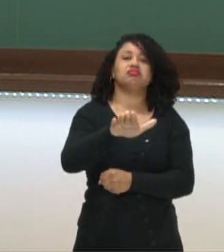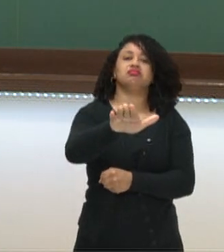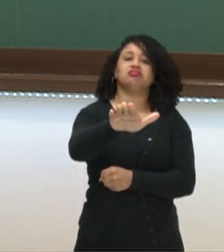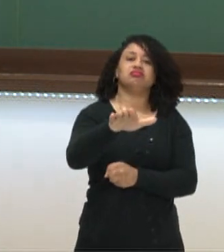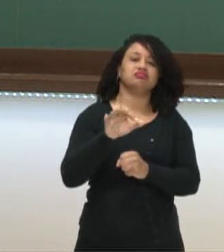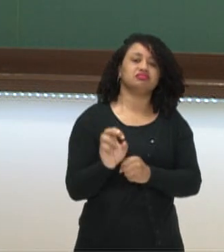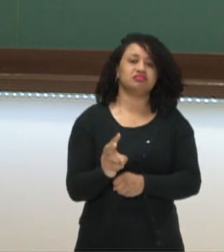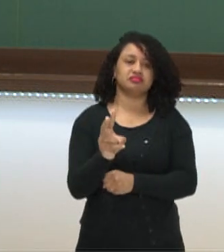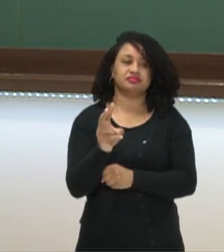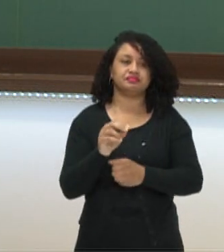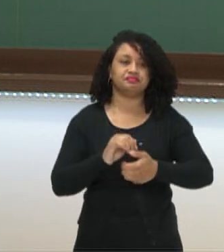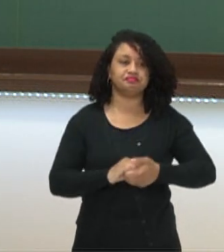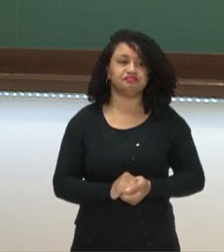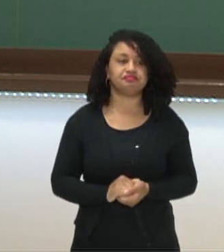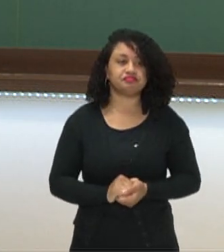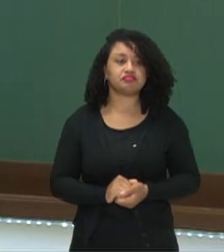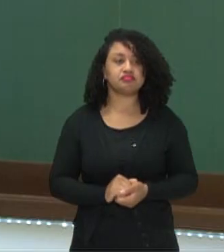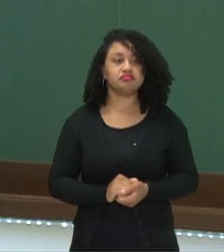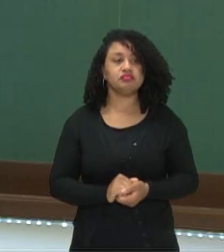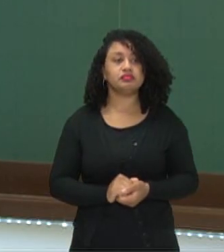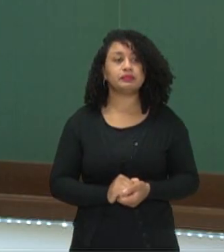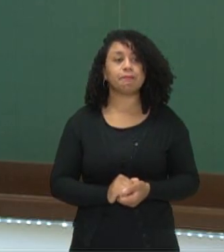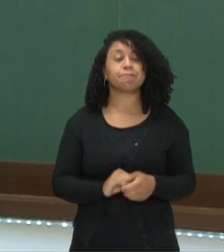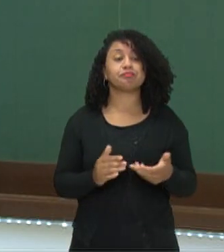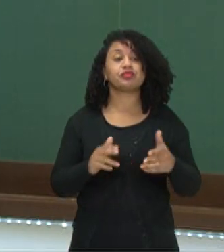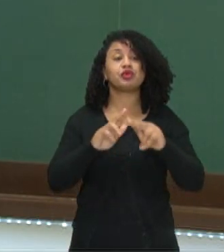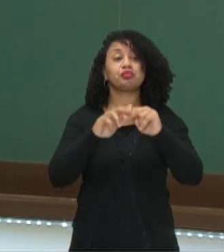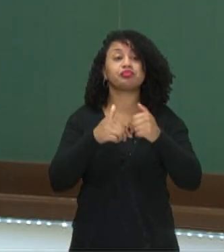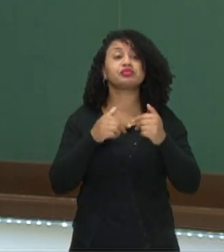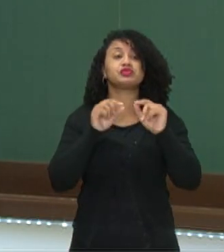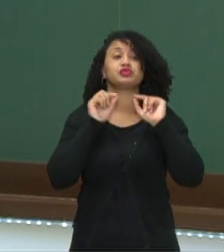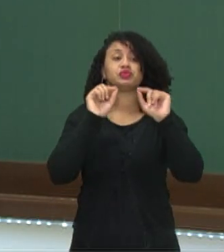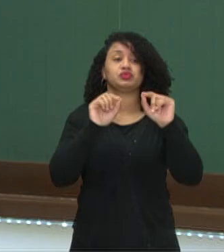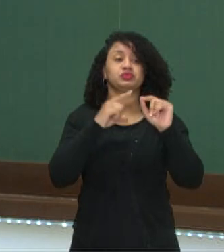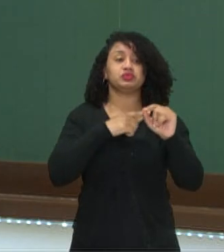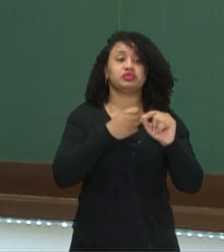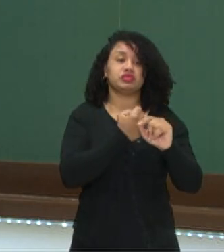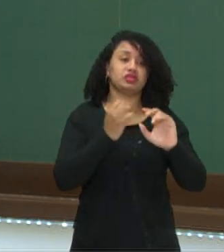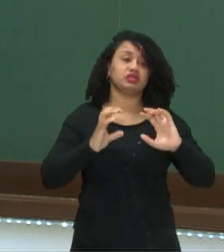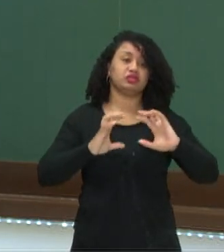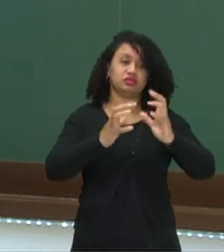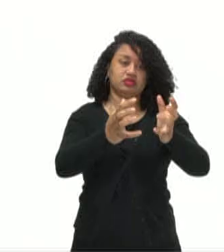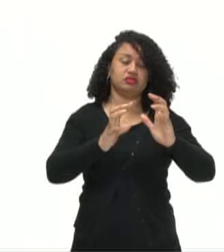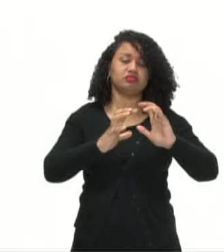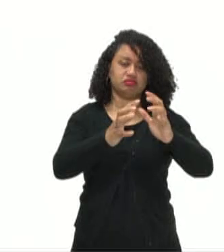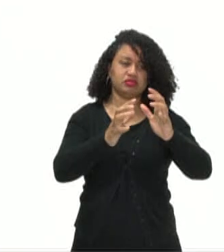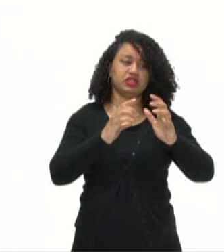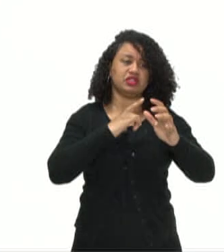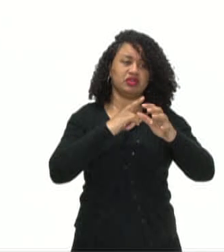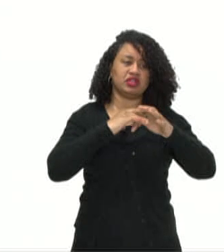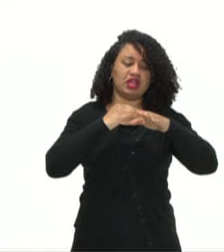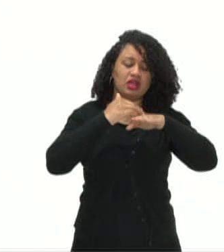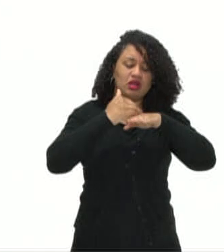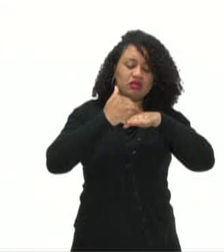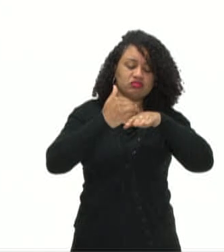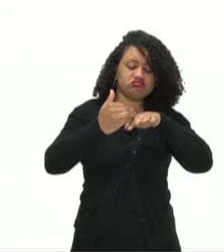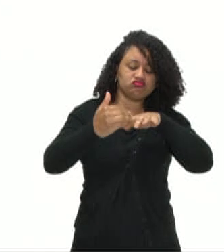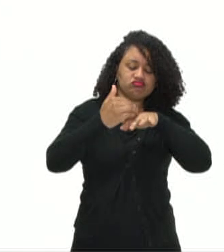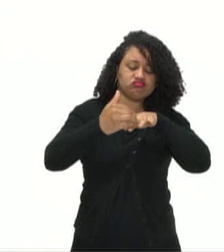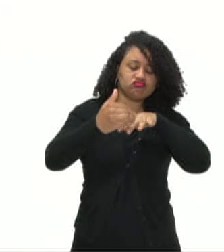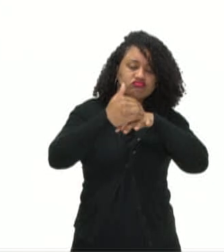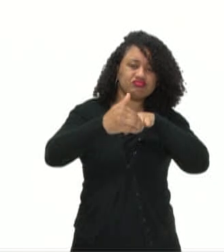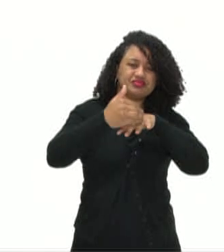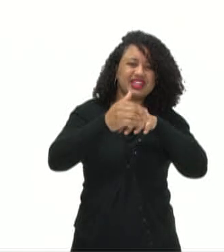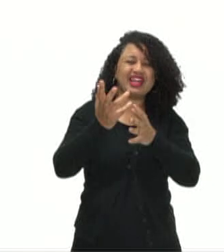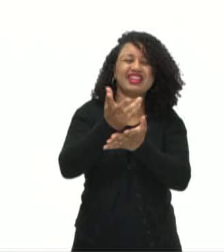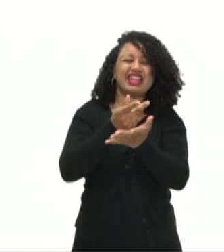certo? Pois bem, né? Por esse motivo, né, os carros eles têm alguns sulcos, né, que são esses